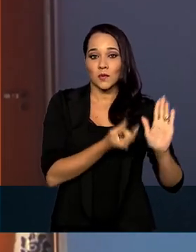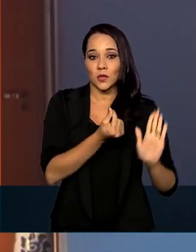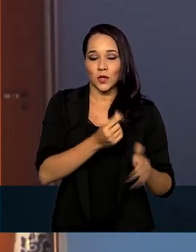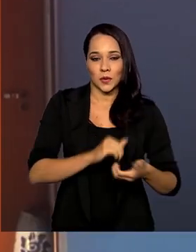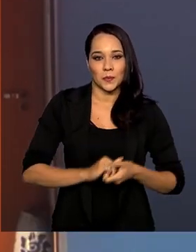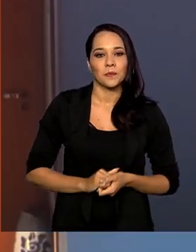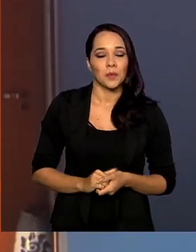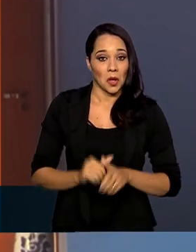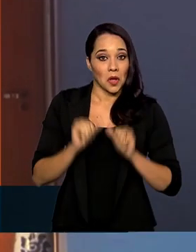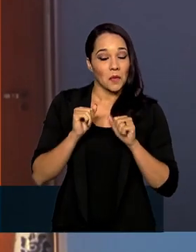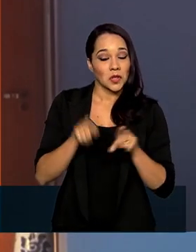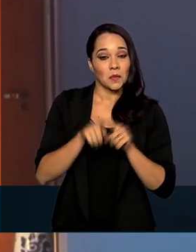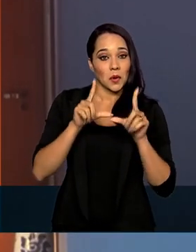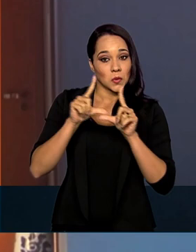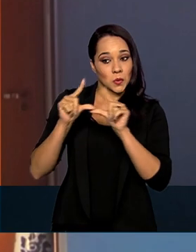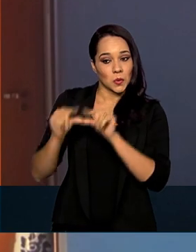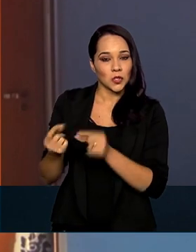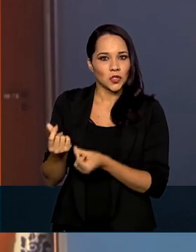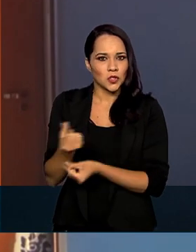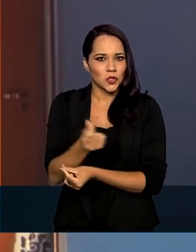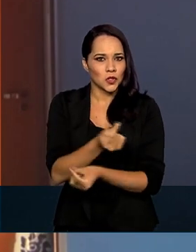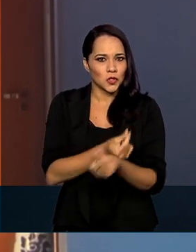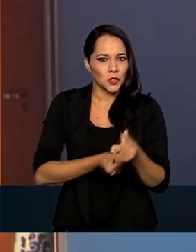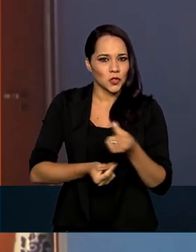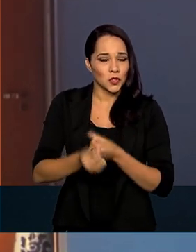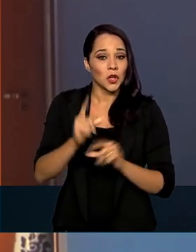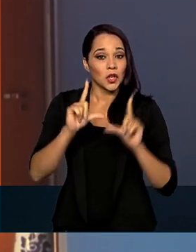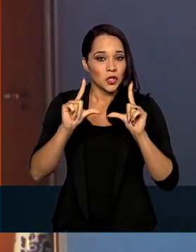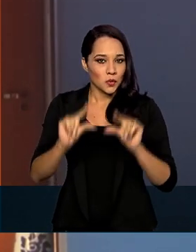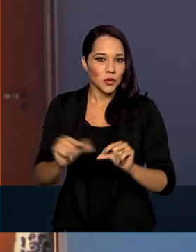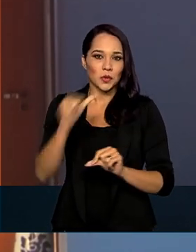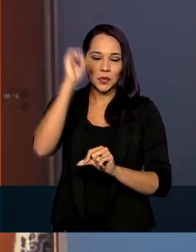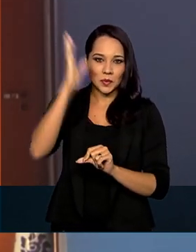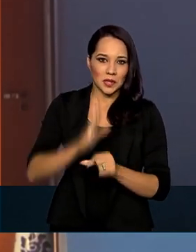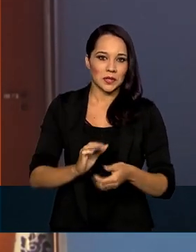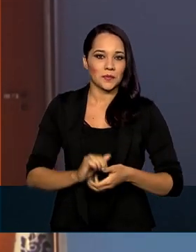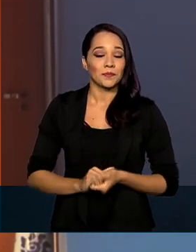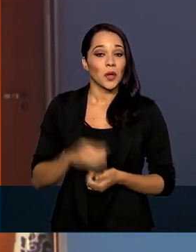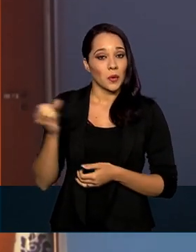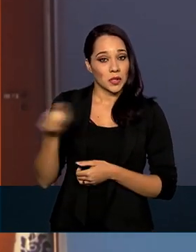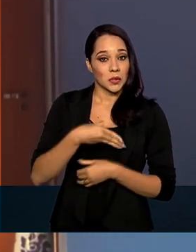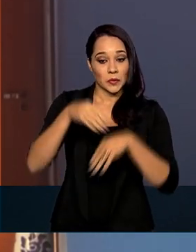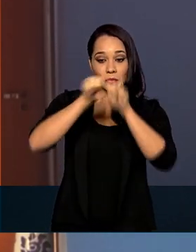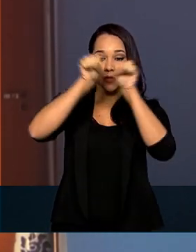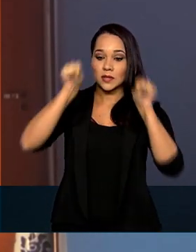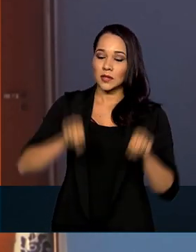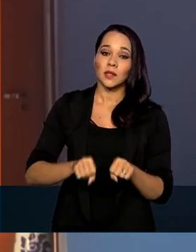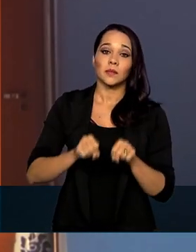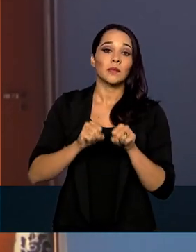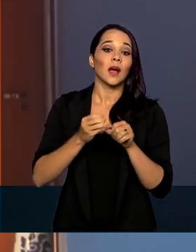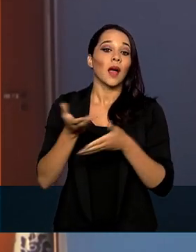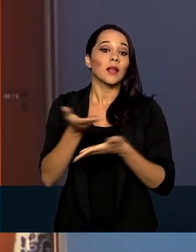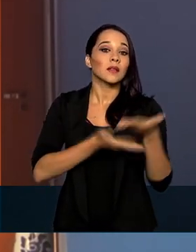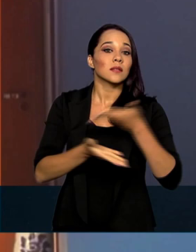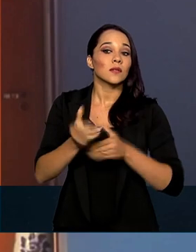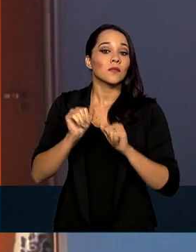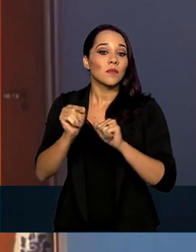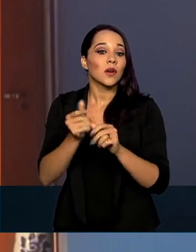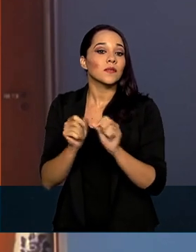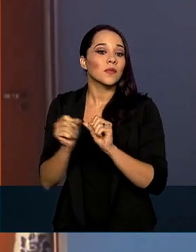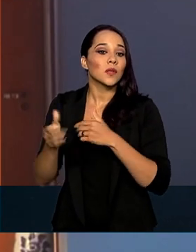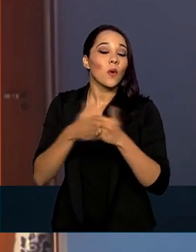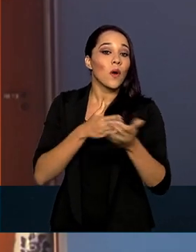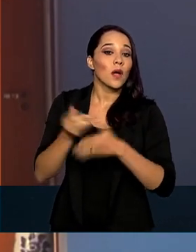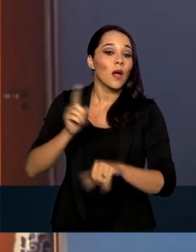E pode até diminuir a circulação de dinheiro em espécie no país. Com o novo sistema, as transações vão poder ser feitas a